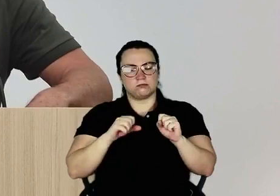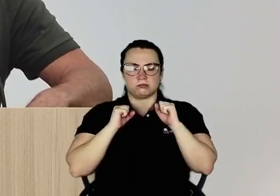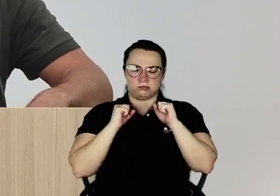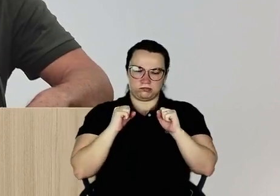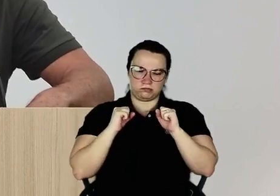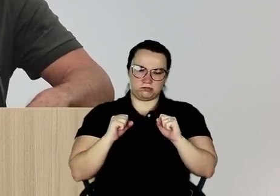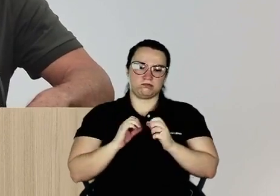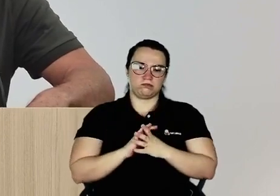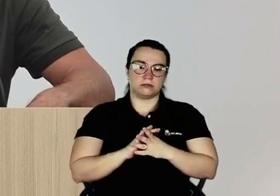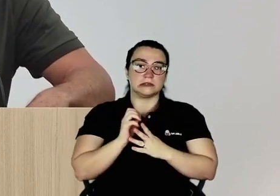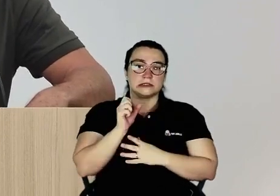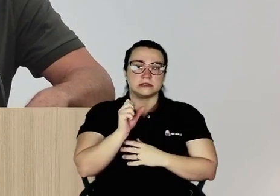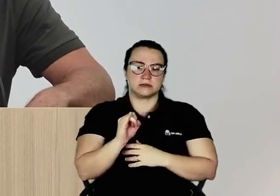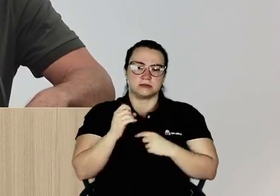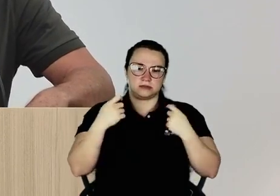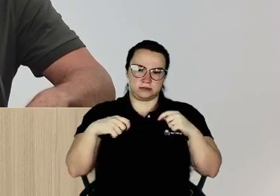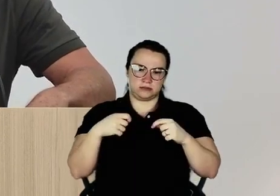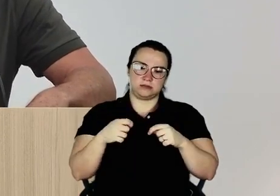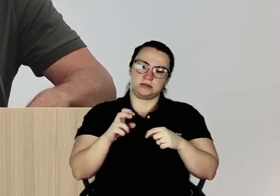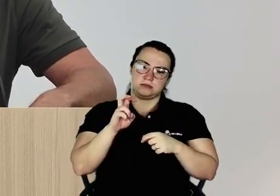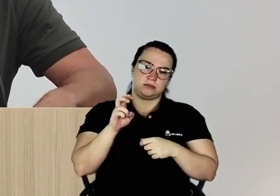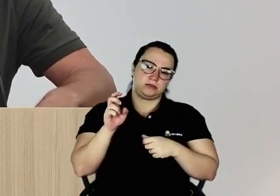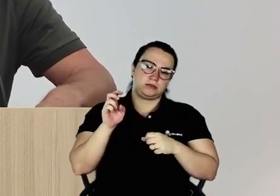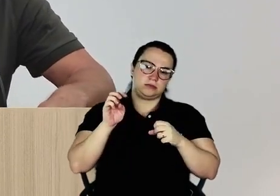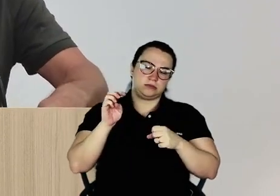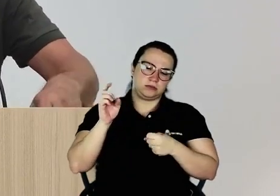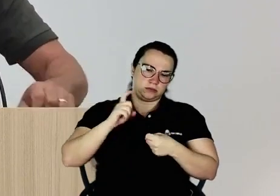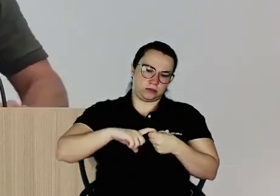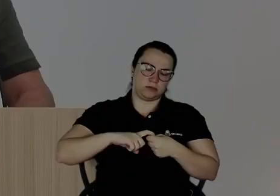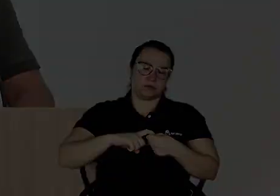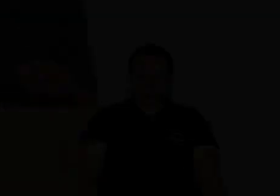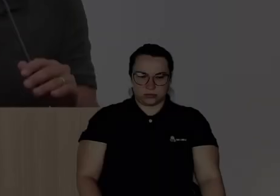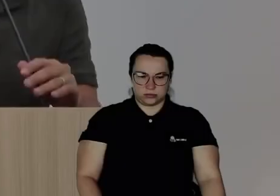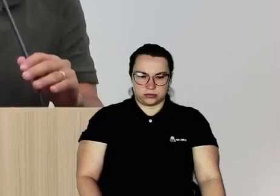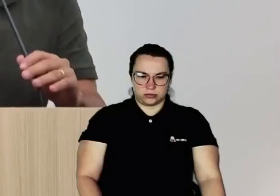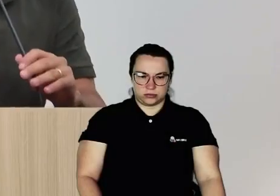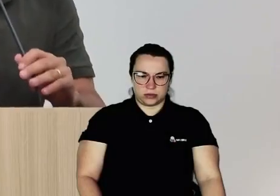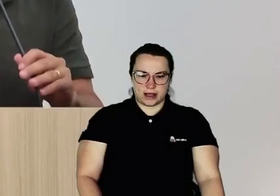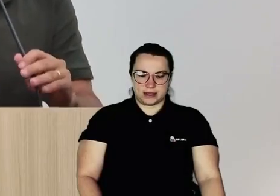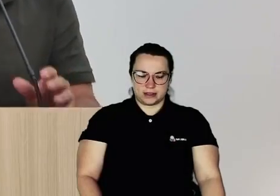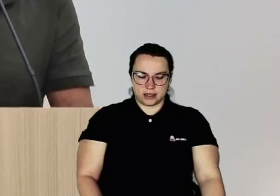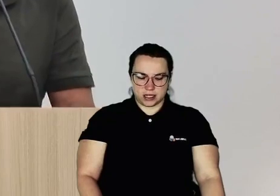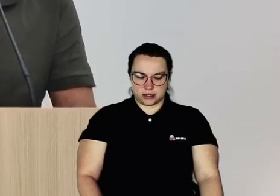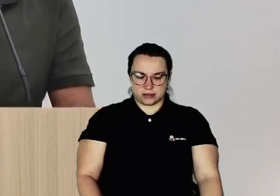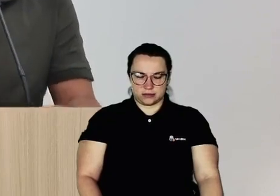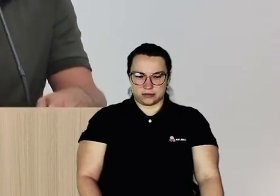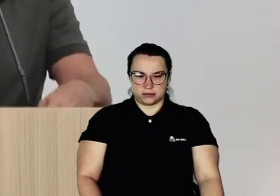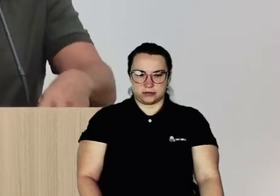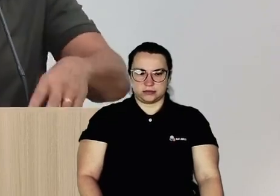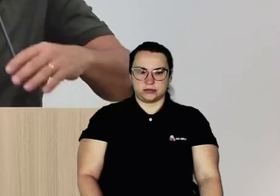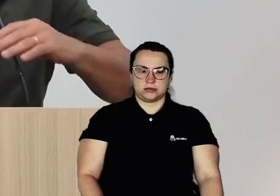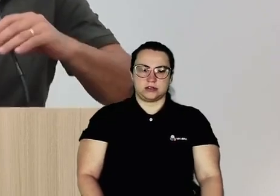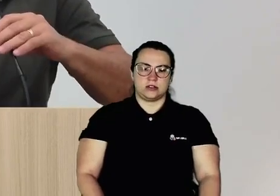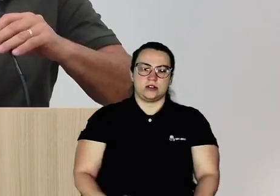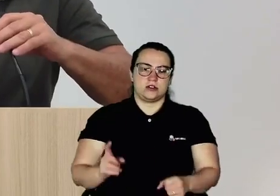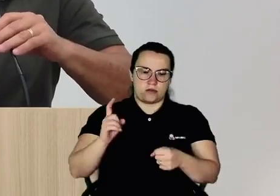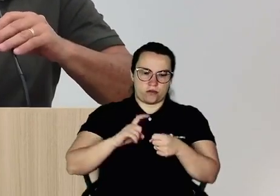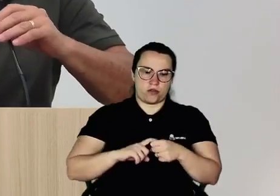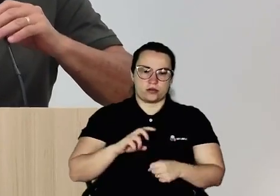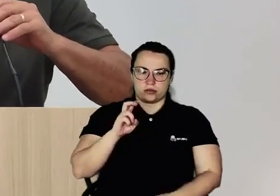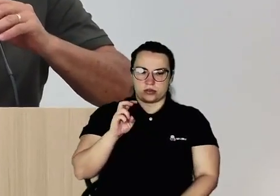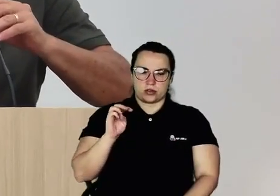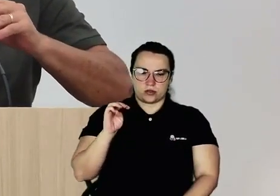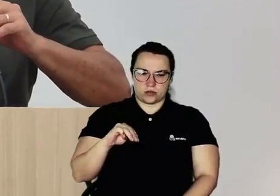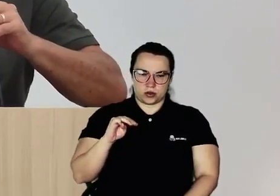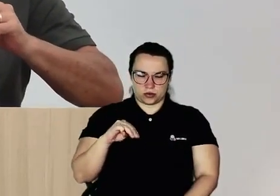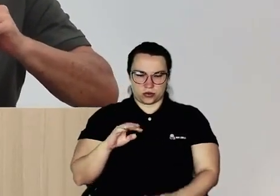houver necessidade, volto nos 5 minutos finais. Muito obrigado, tenha a todos uma boa semana. Volto nos meus 5 minutos finais.